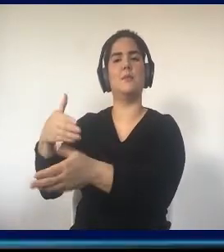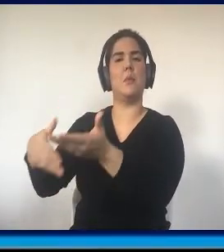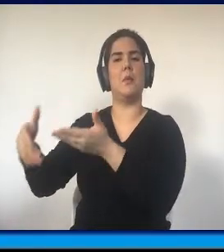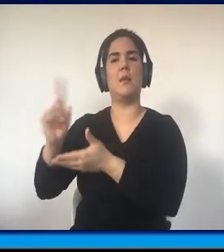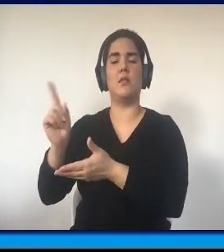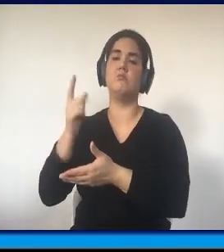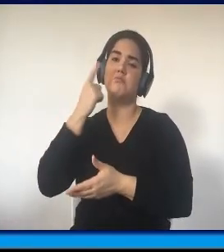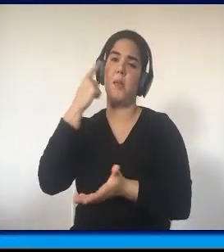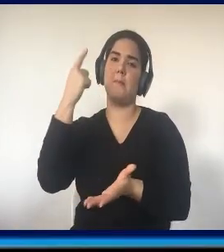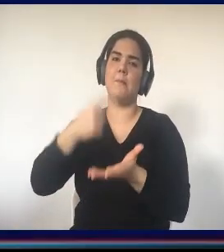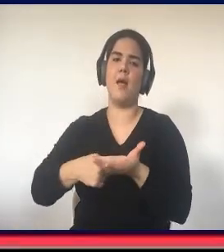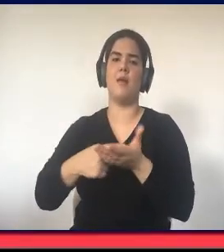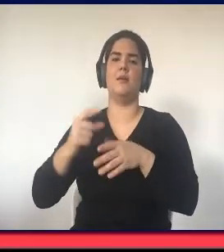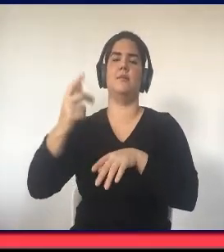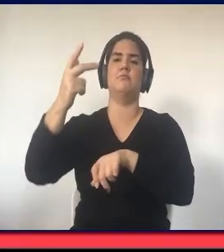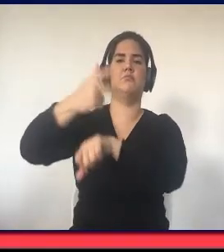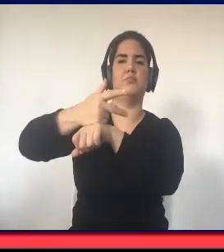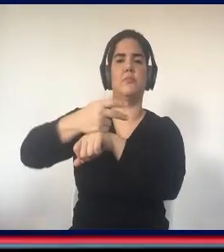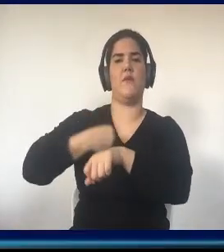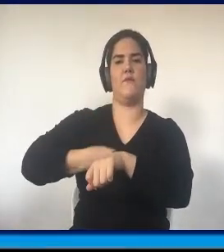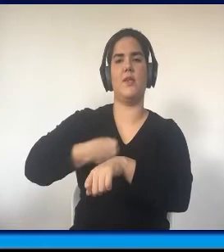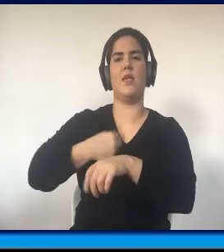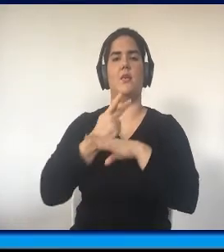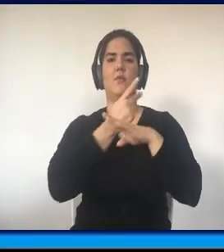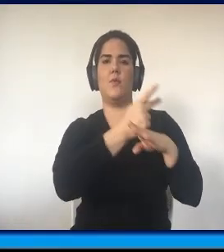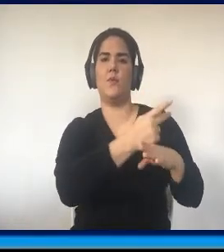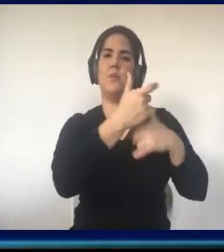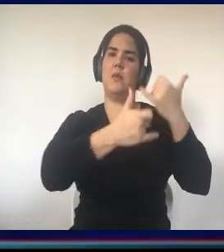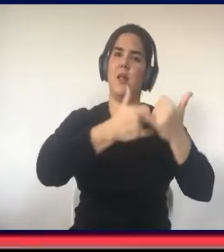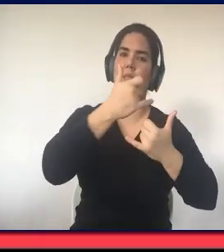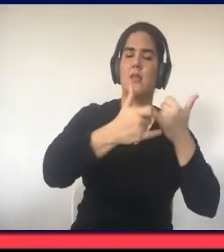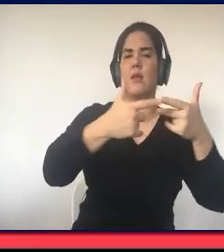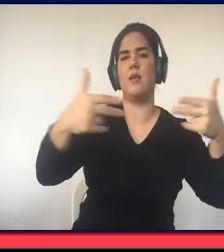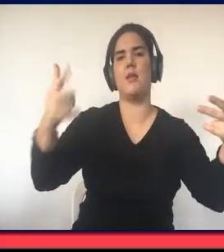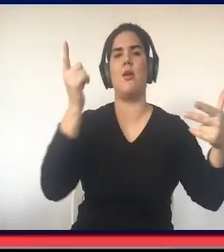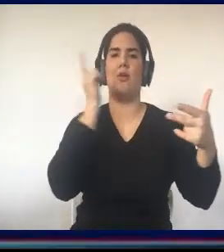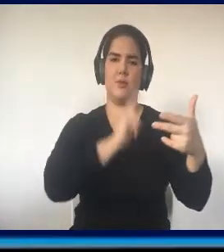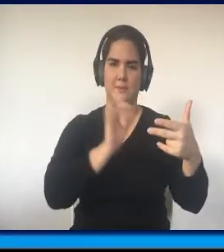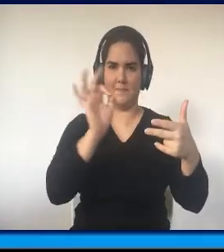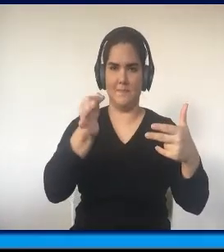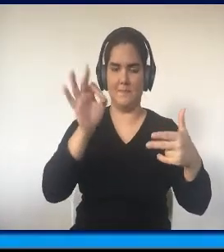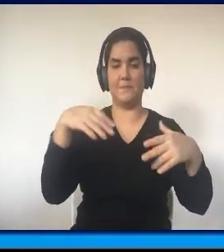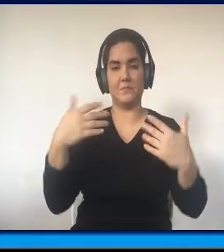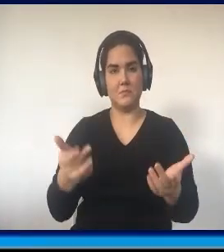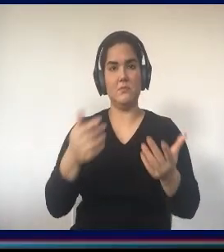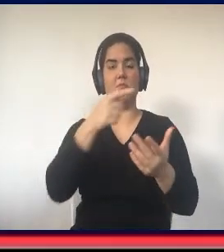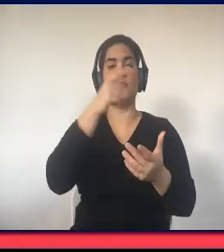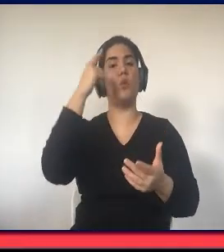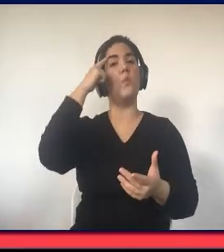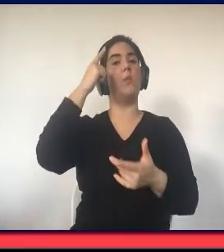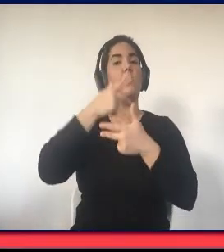uma brincadeira, um caça ao tesouro e aí por diante. Ô Lucas, sabe uma coisa legal que eu lembrei agora na tua